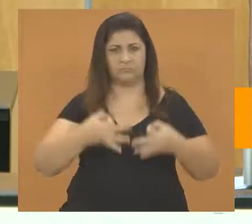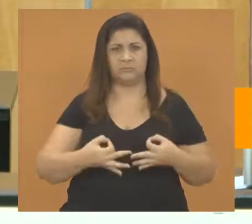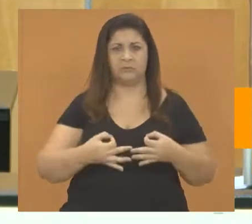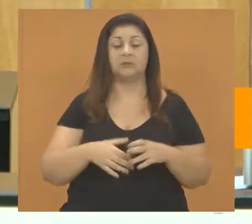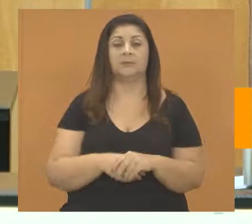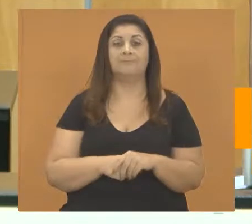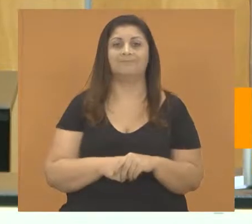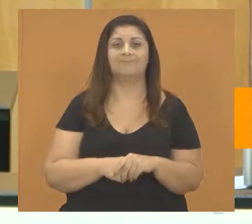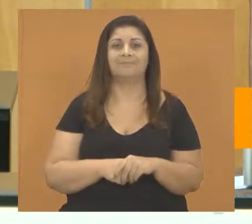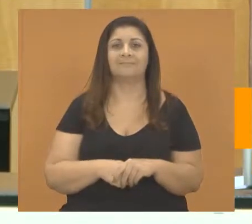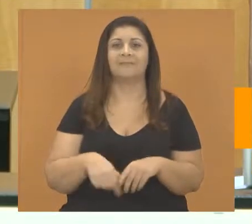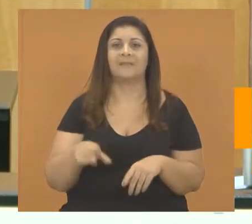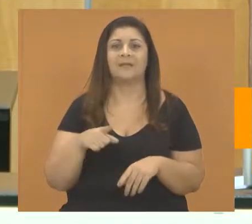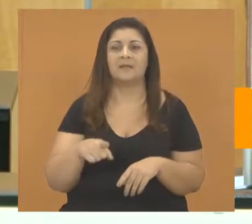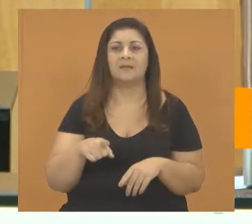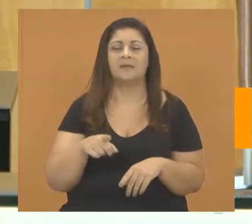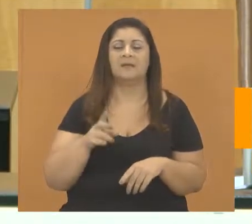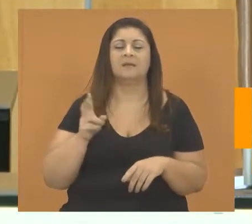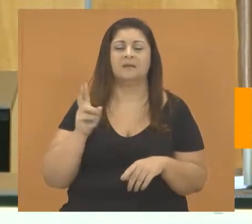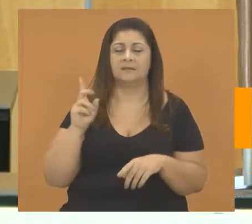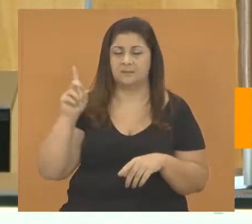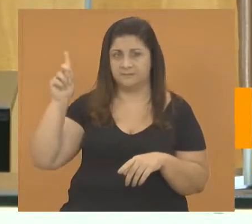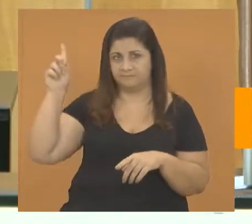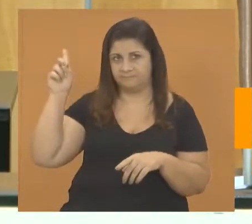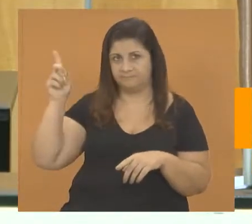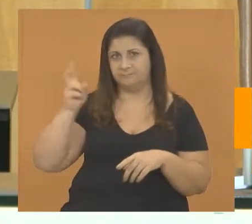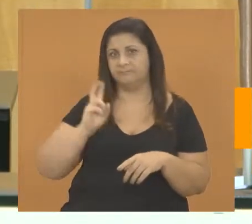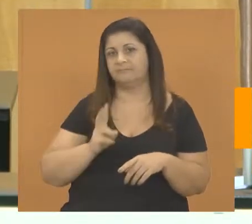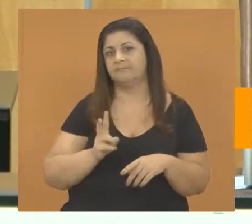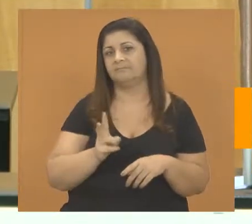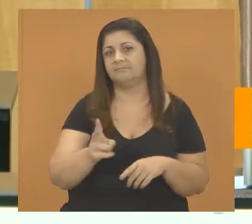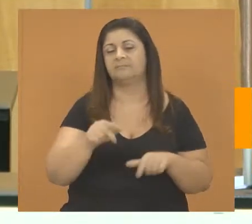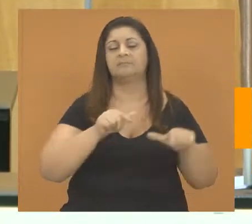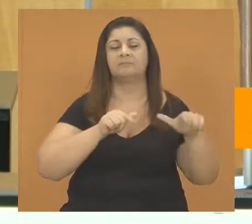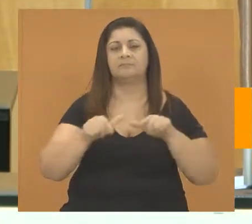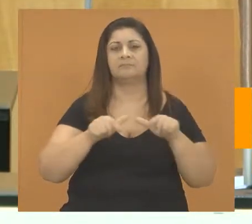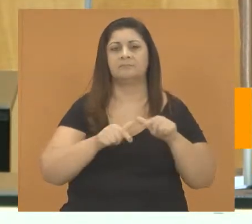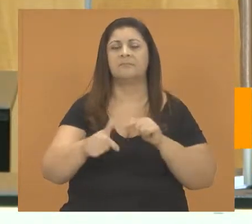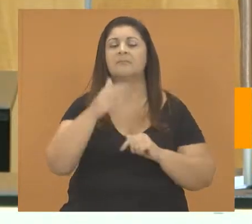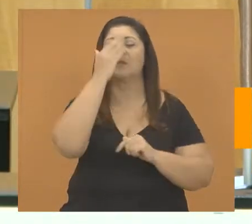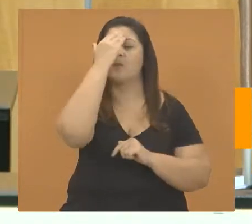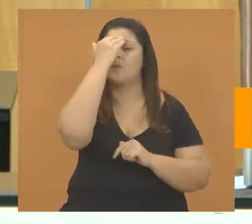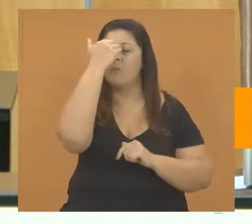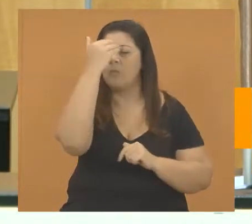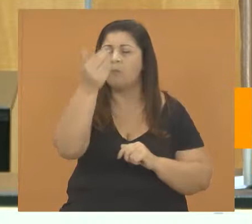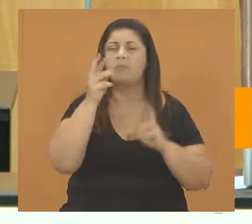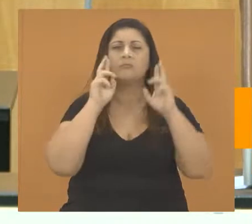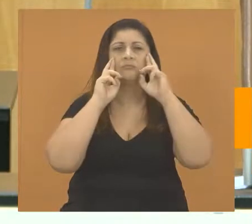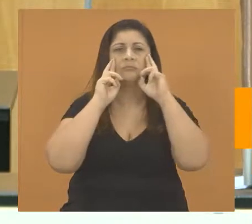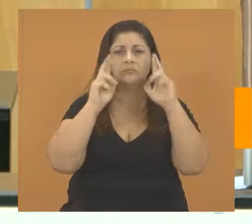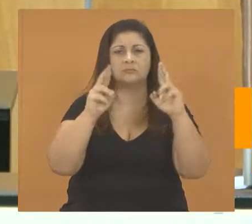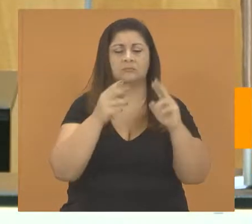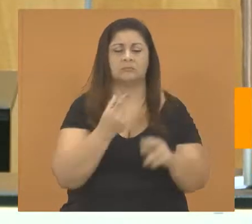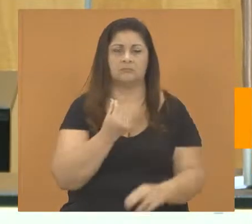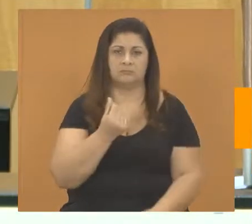então eu coloquei esses assédio do lado e sempre trabalhei ou rando cada centavo do meu salário na